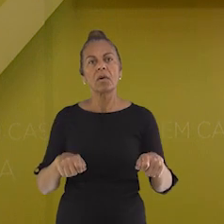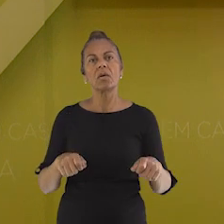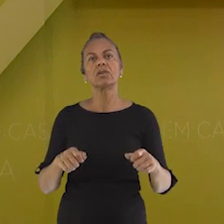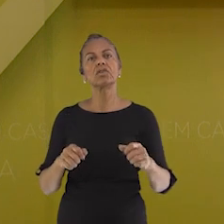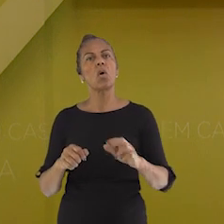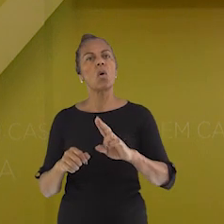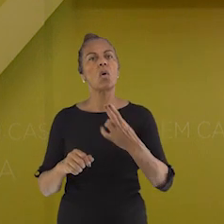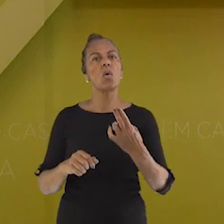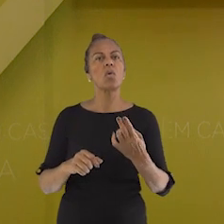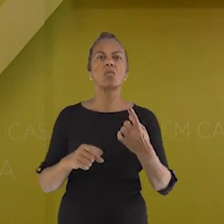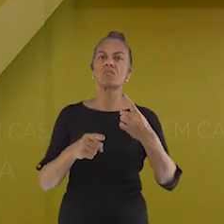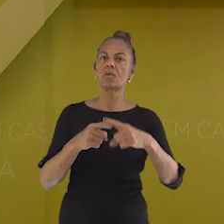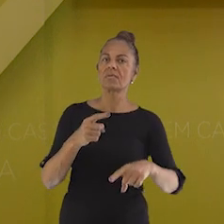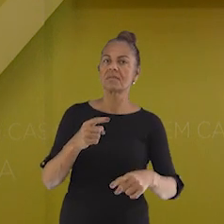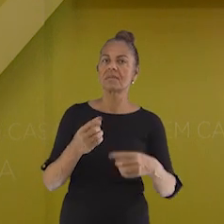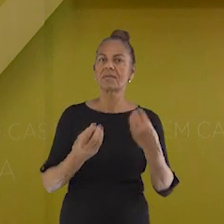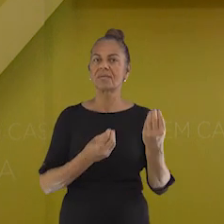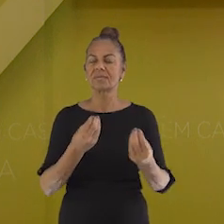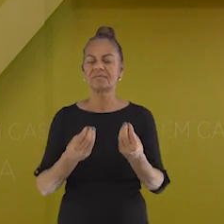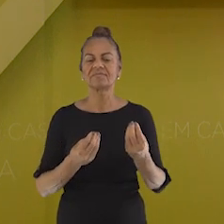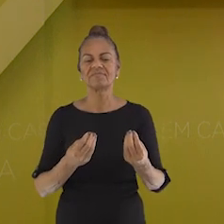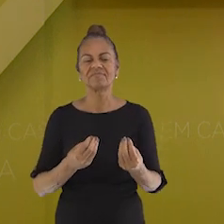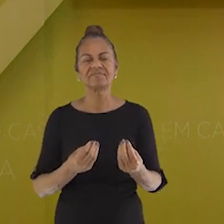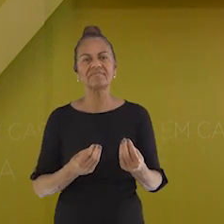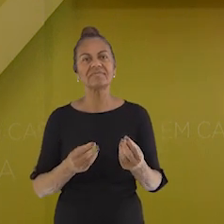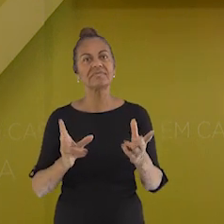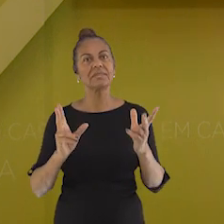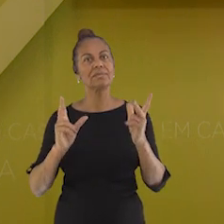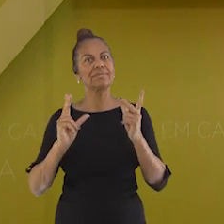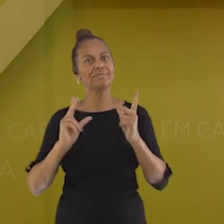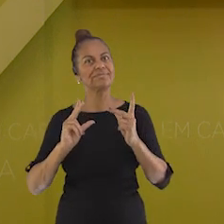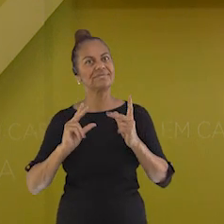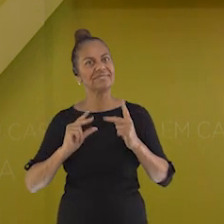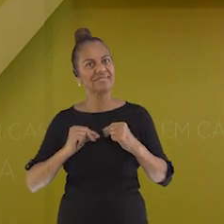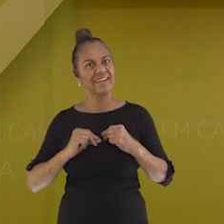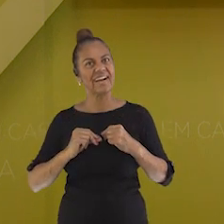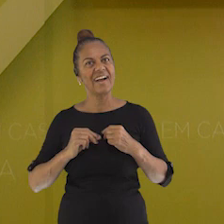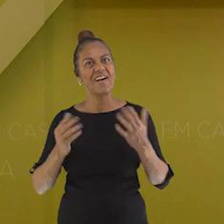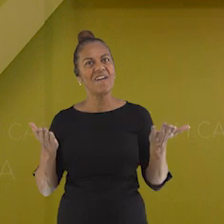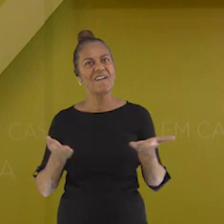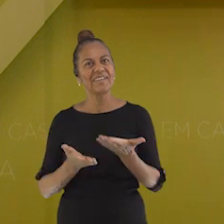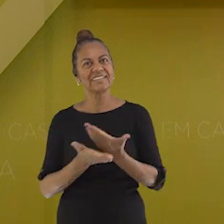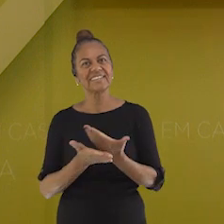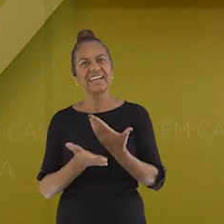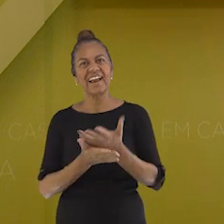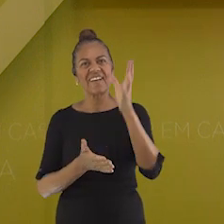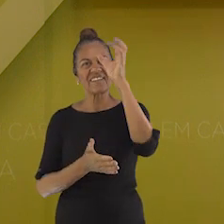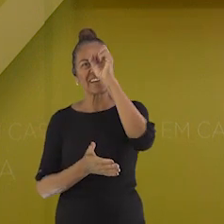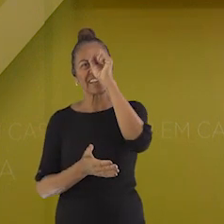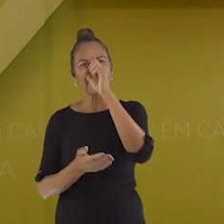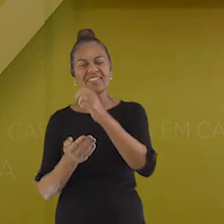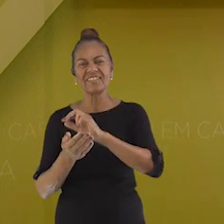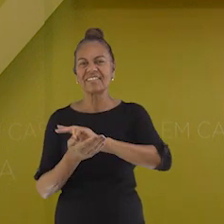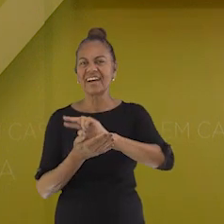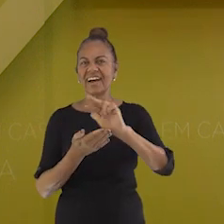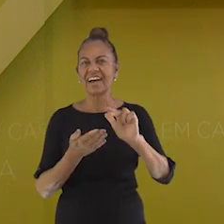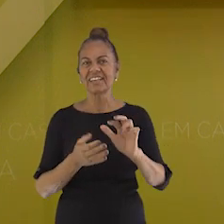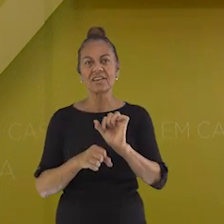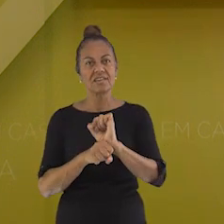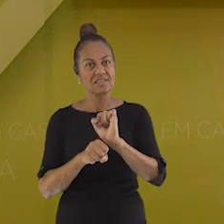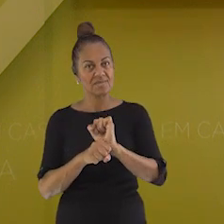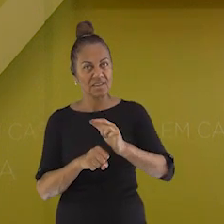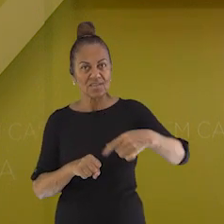cata é proibida. Ufa, aprendemos muita coisa na aula de hoje e espero que todos vocês